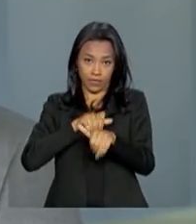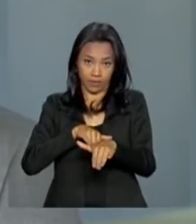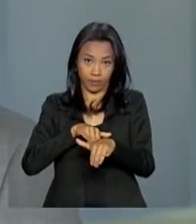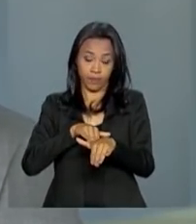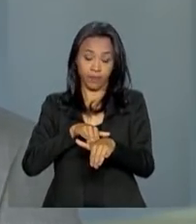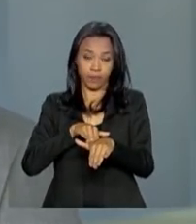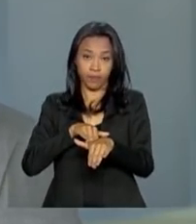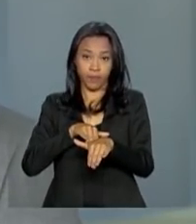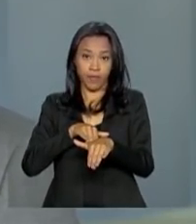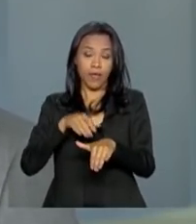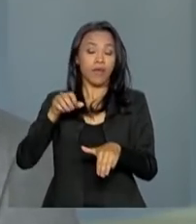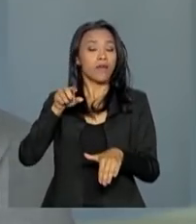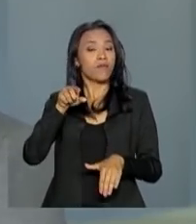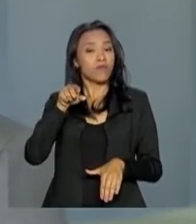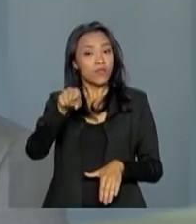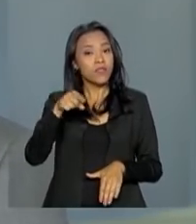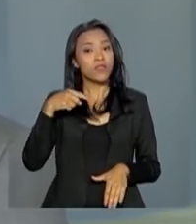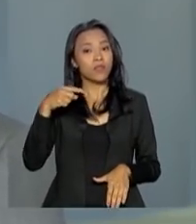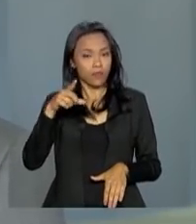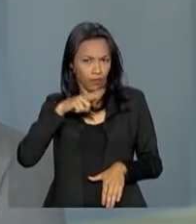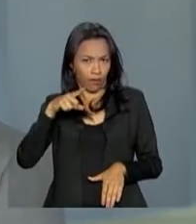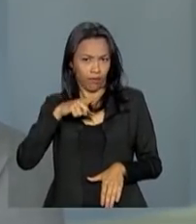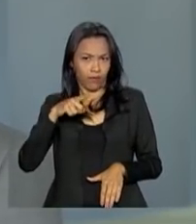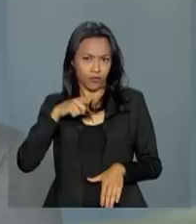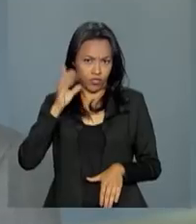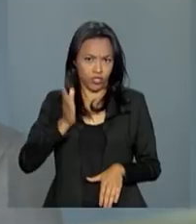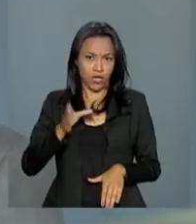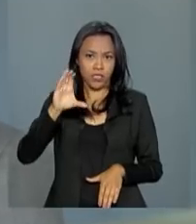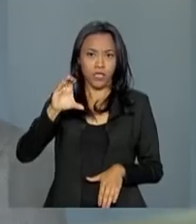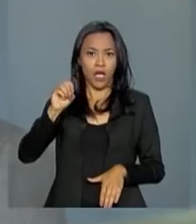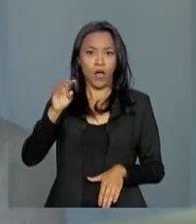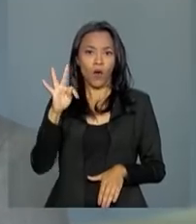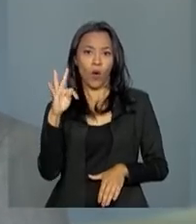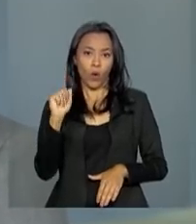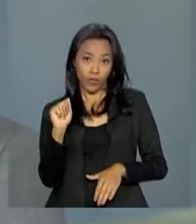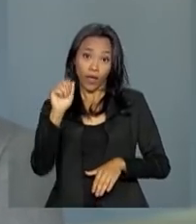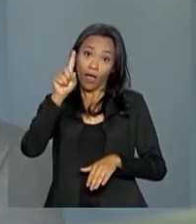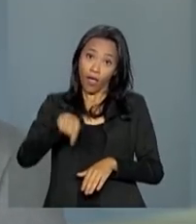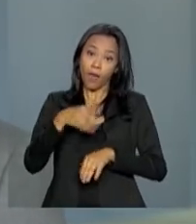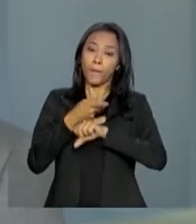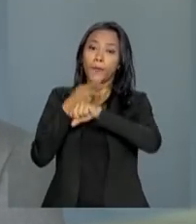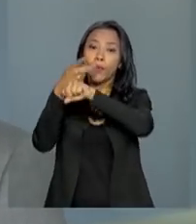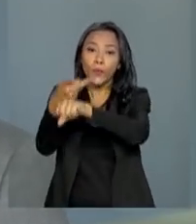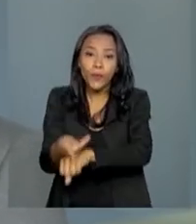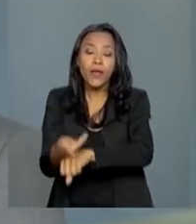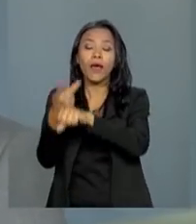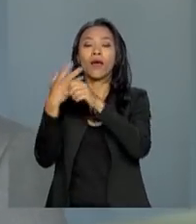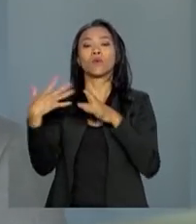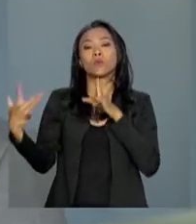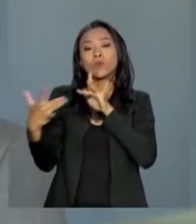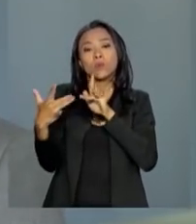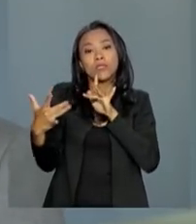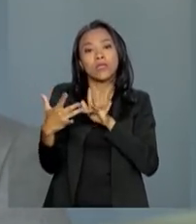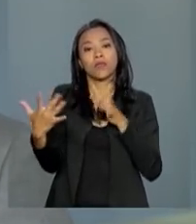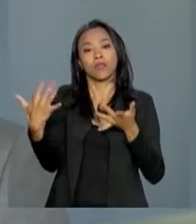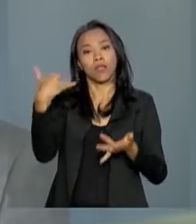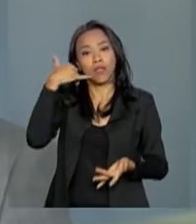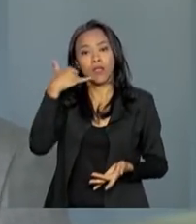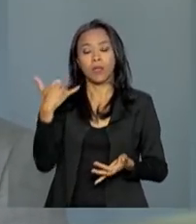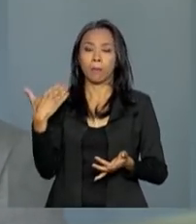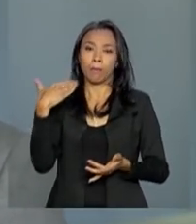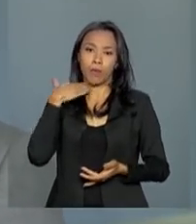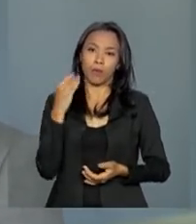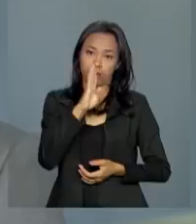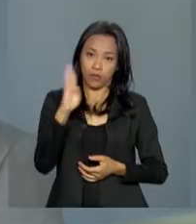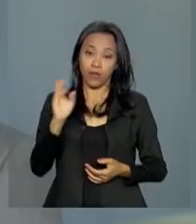o se você ainda possui essa cota basta procurar os canais de comunicação tanto da caixa econômica como do banco do brasil estão